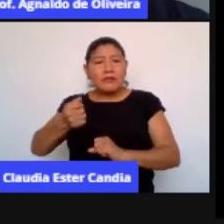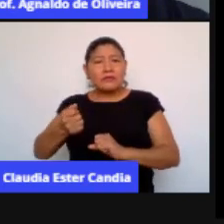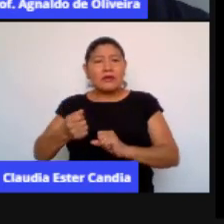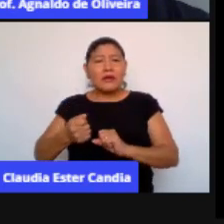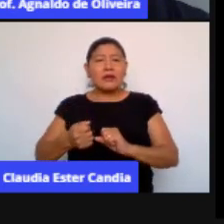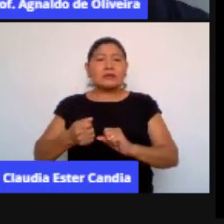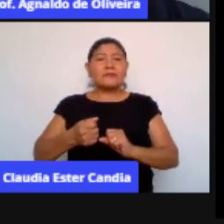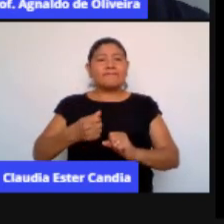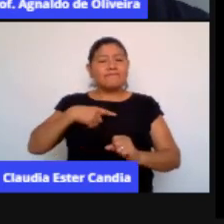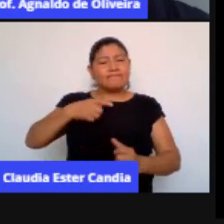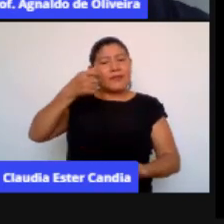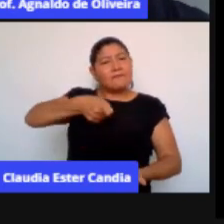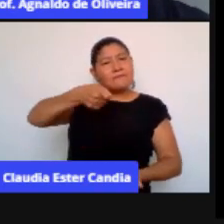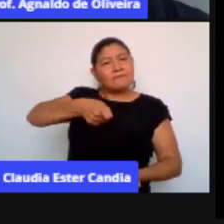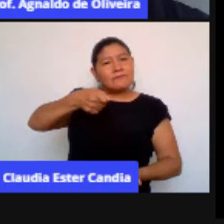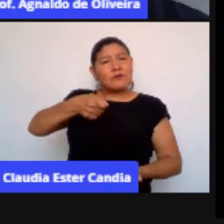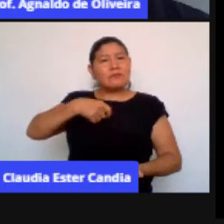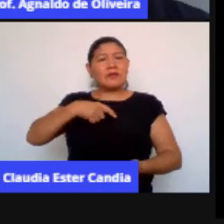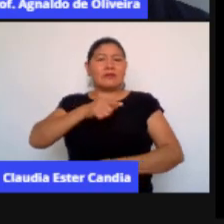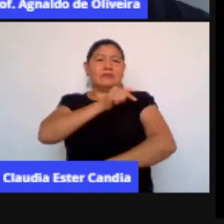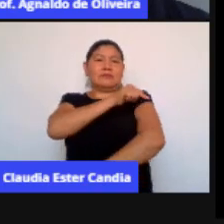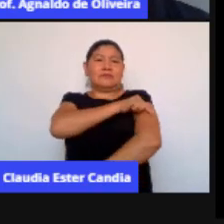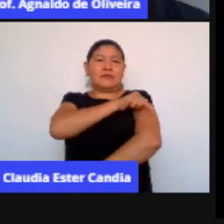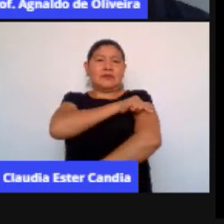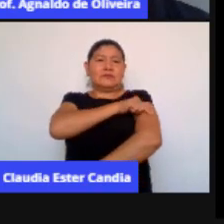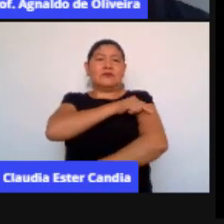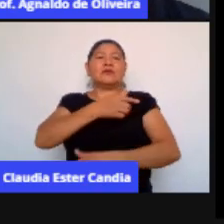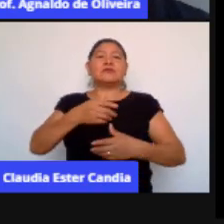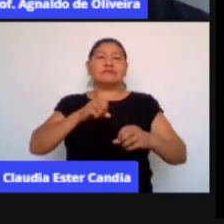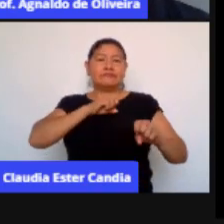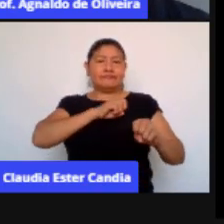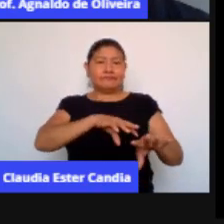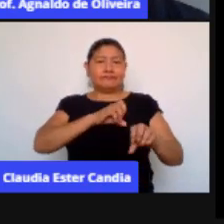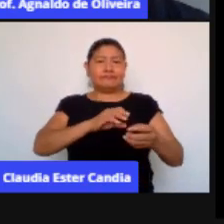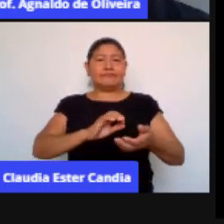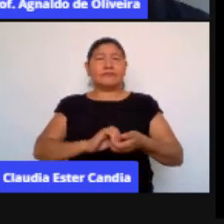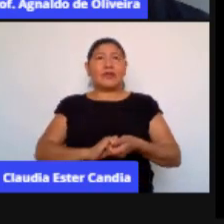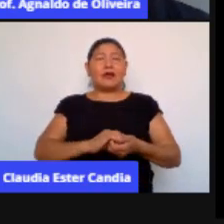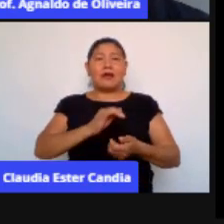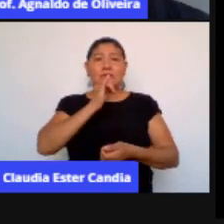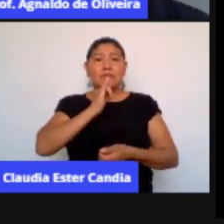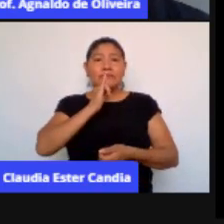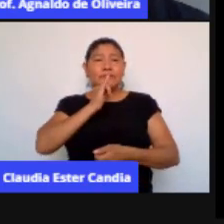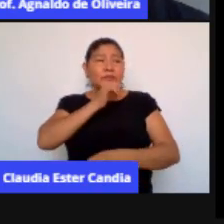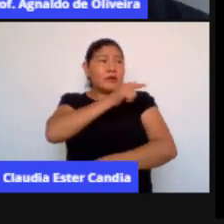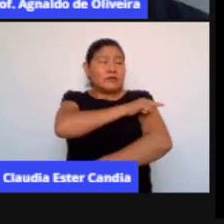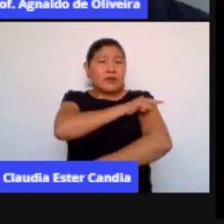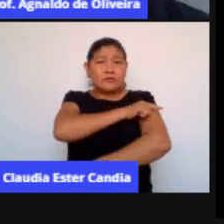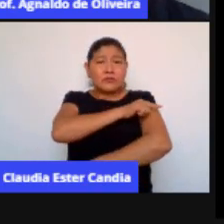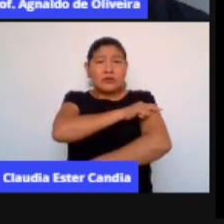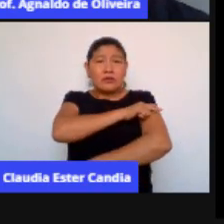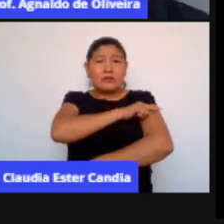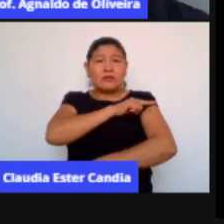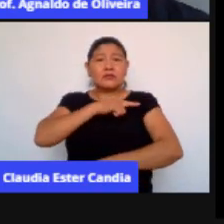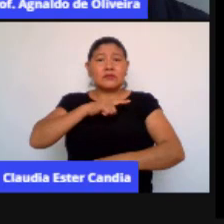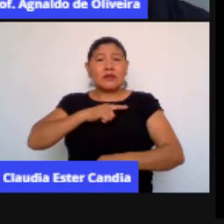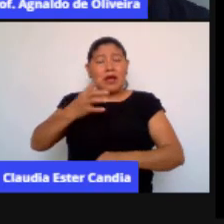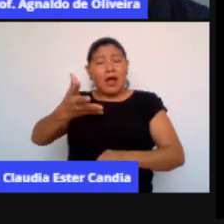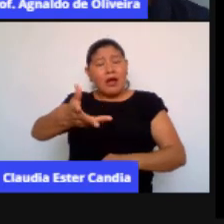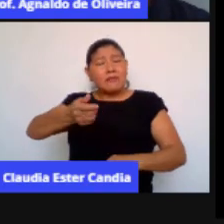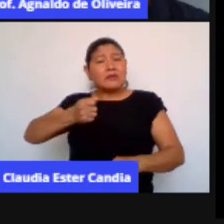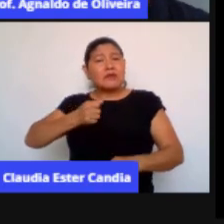né? Então, se a habilidade 2 do sétimo ano estava relacionada com a habilidade 5, 6 e 7 do sexto